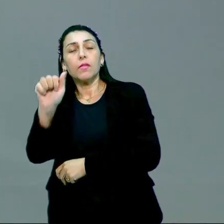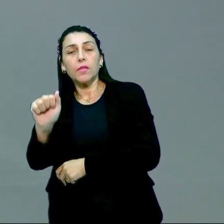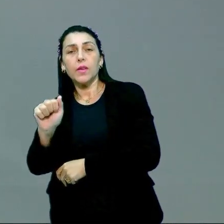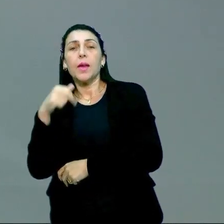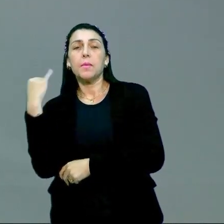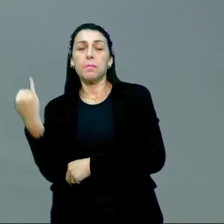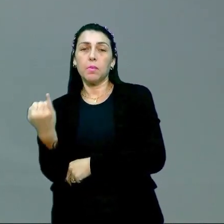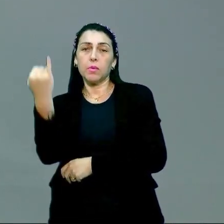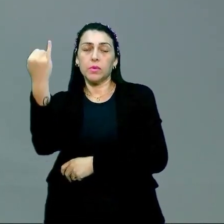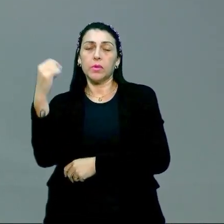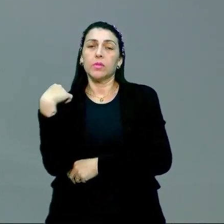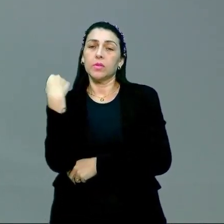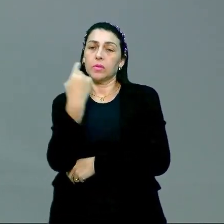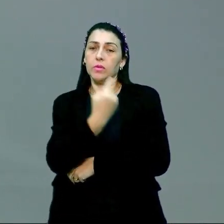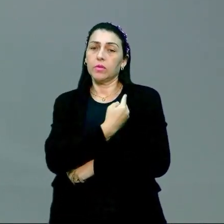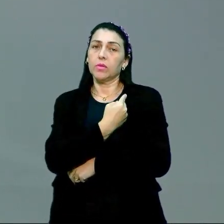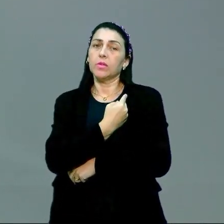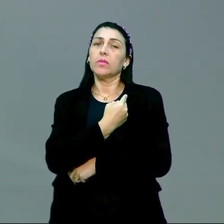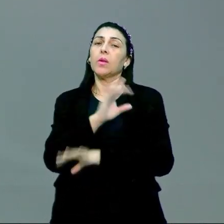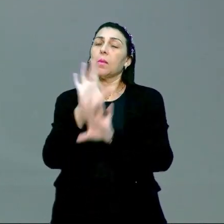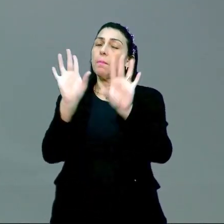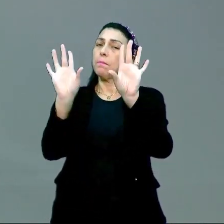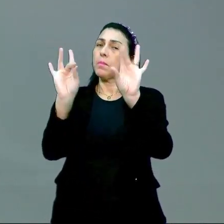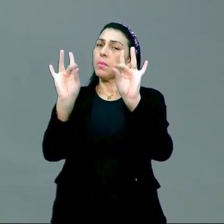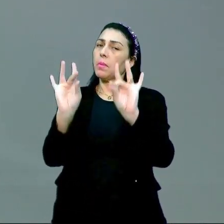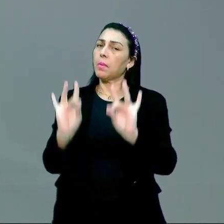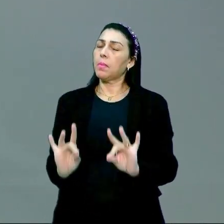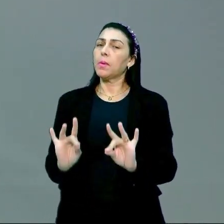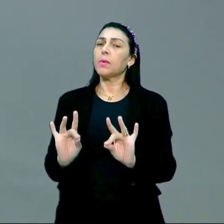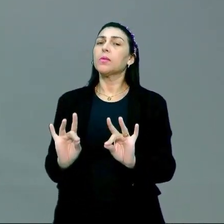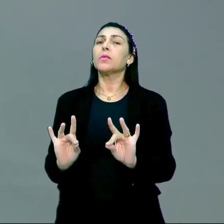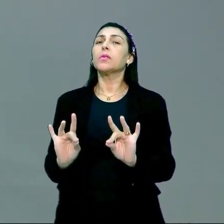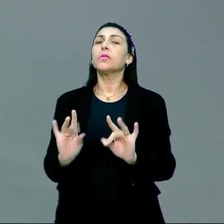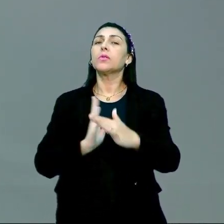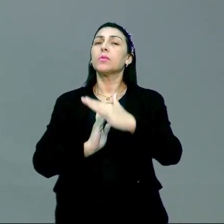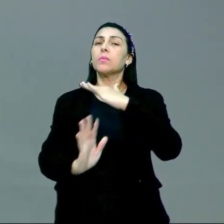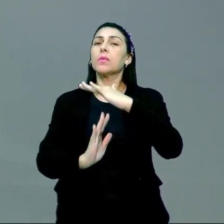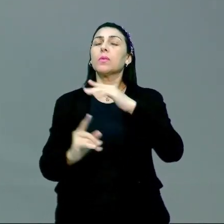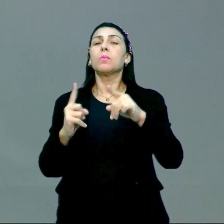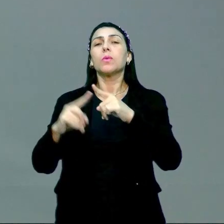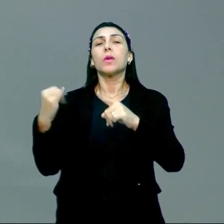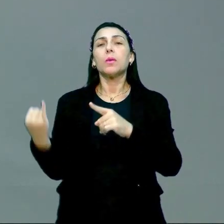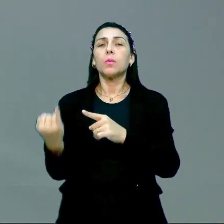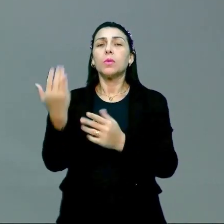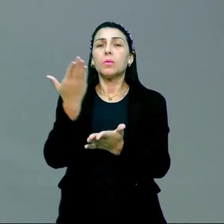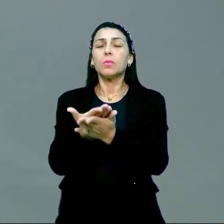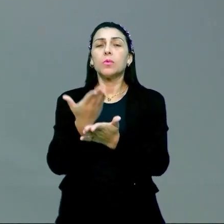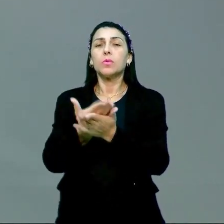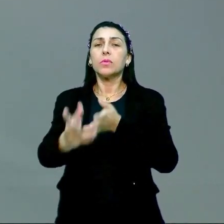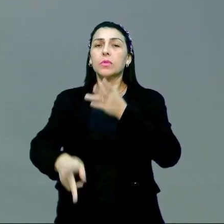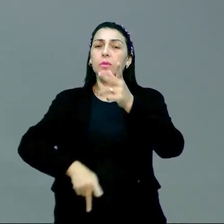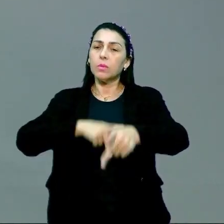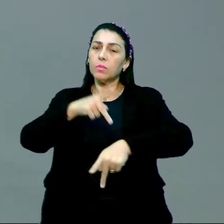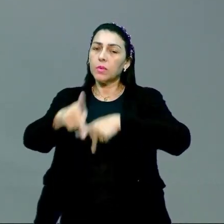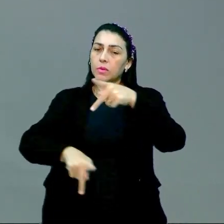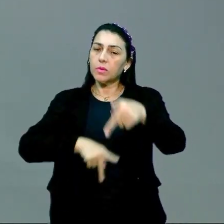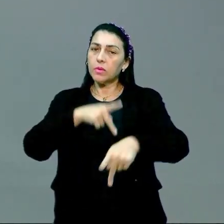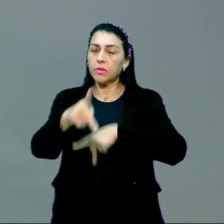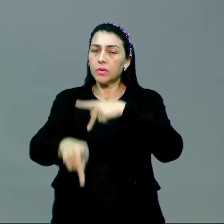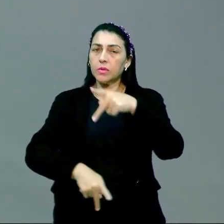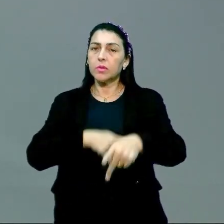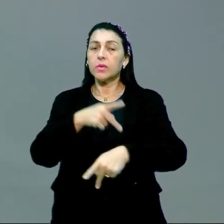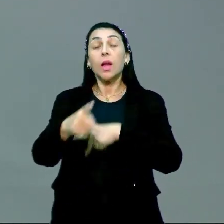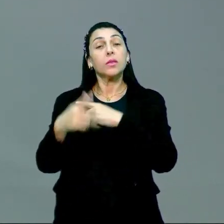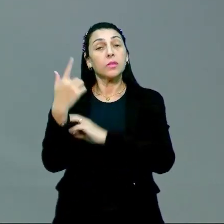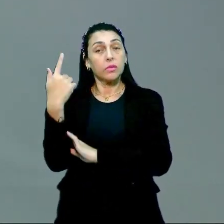citar esses fatores de migração porque elas são importantes para o estudo das populações, né? No caso, a parte